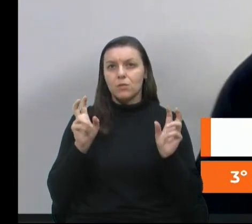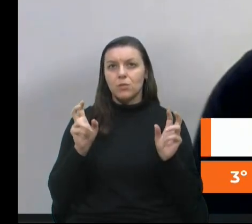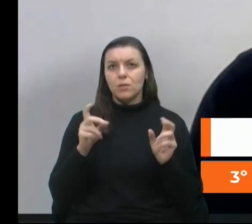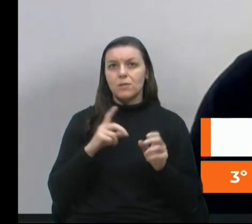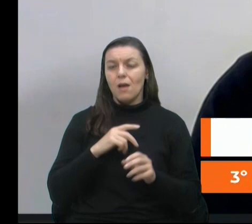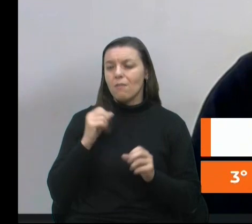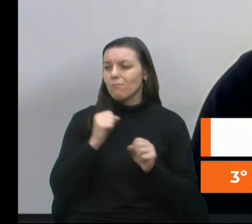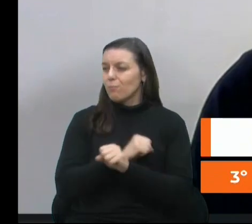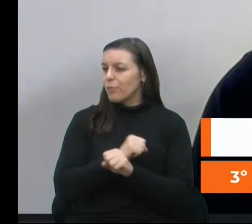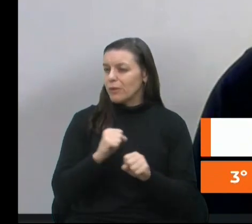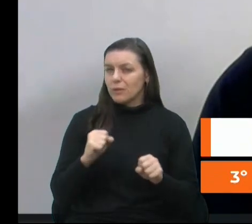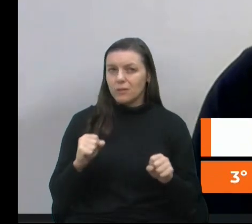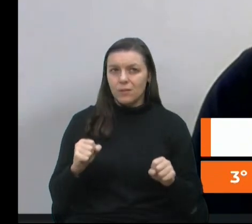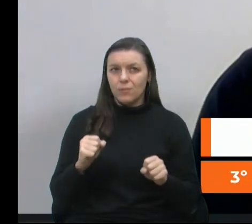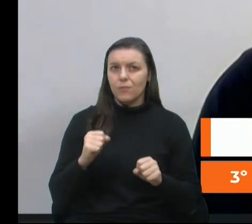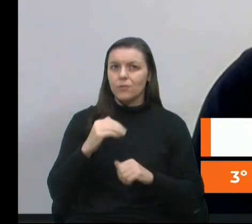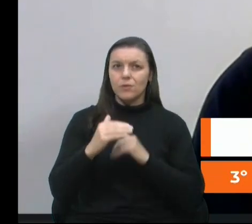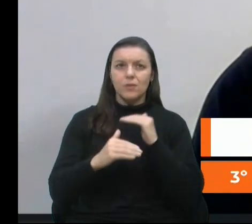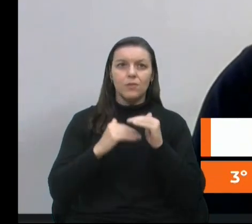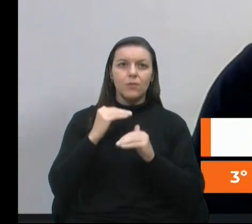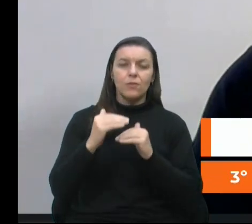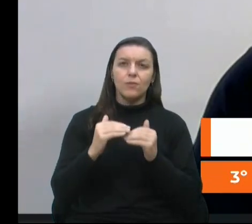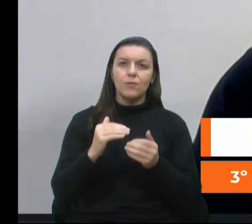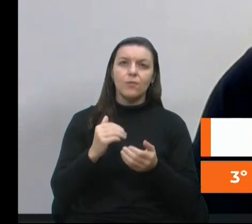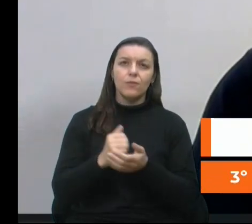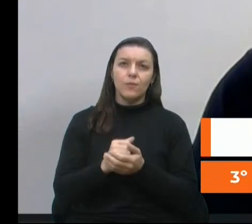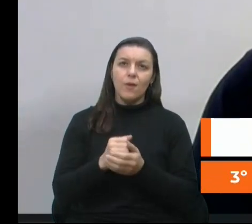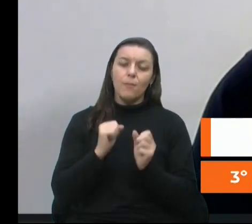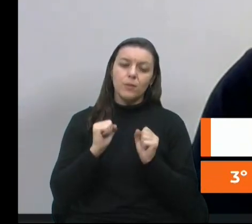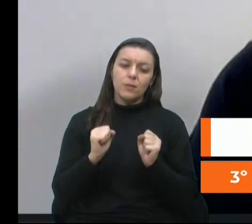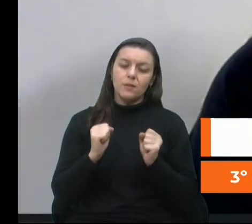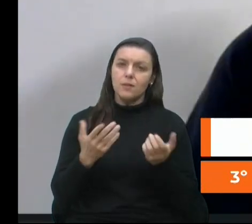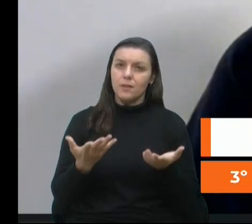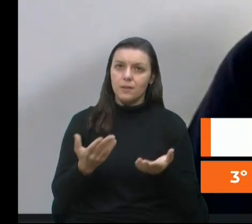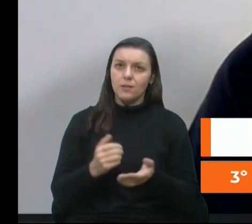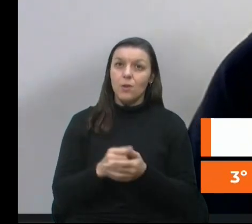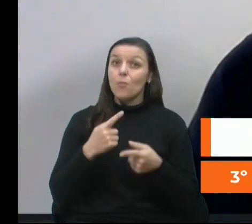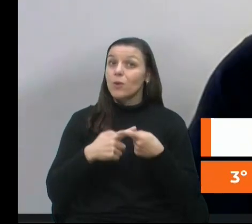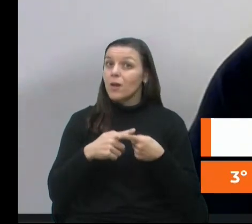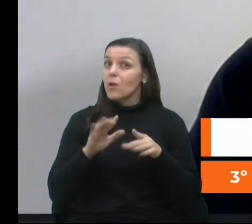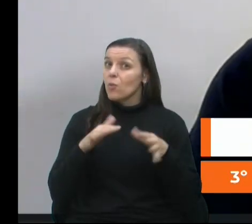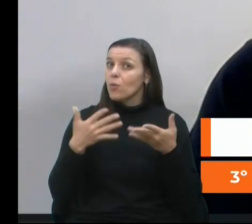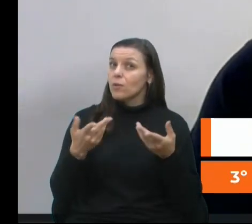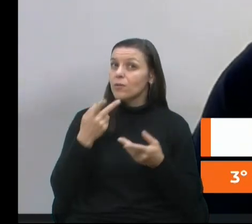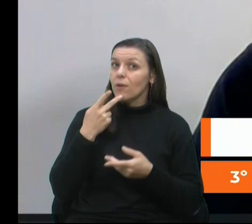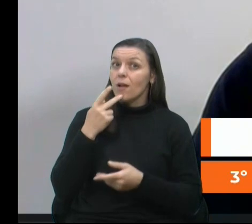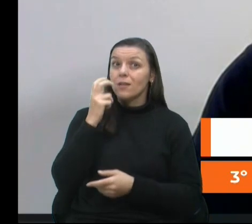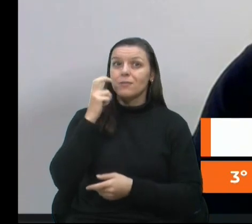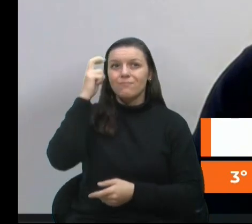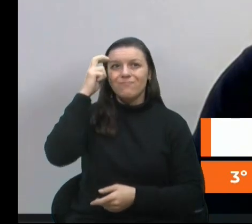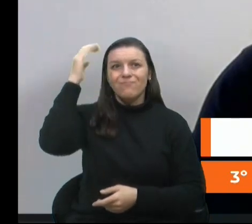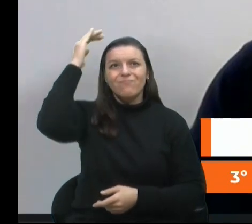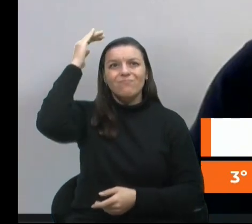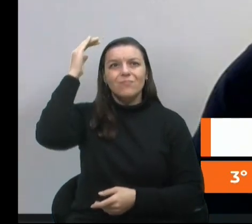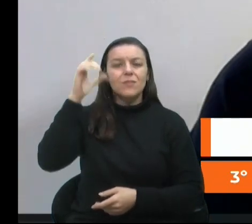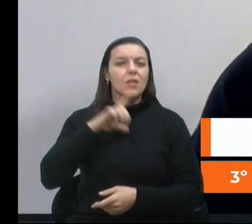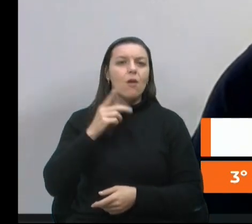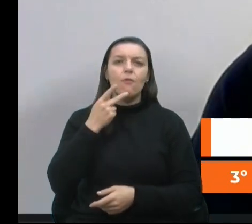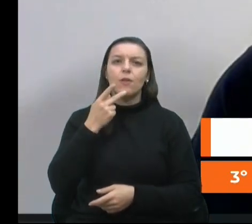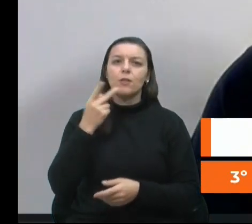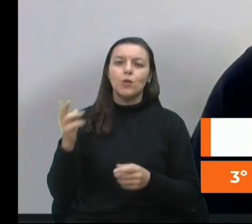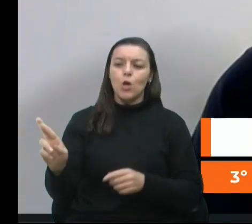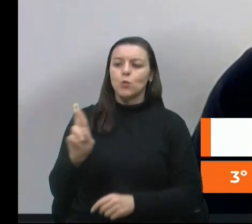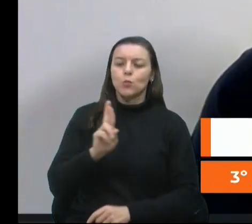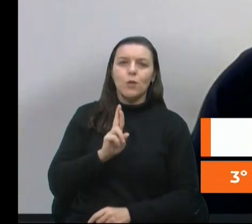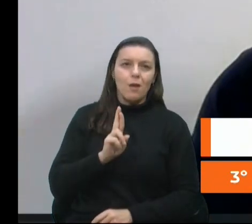foi impossibilitado desenvolver as suas potencialidades. Porque quando a gente fala em superdotação, a gente não está falando no